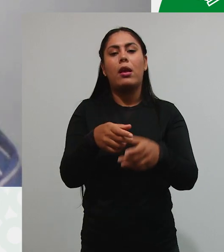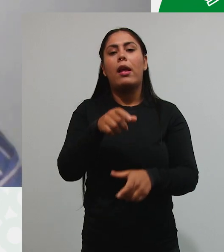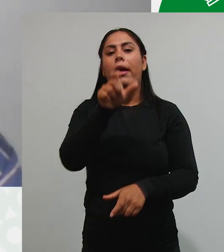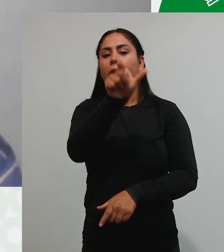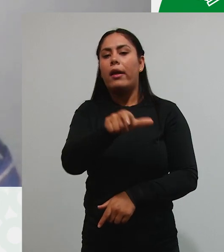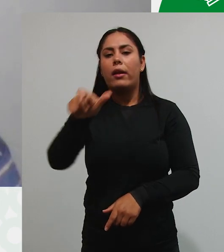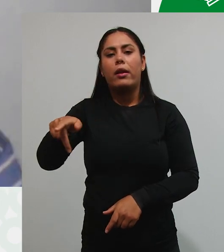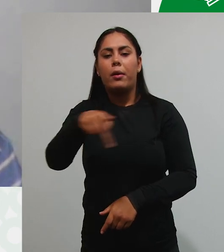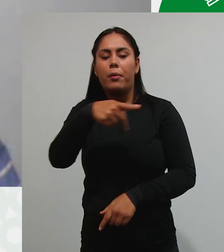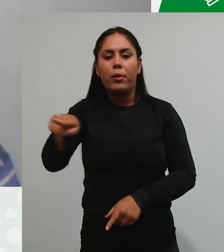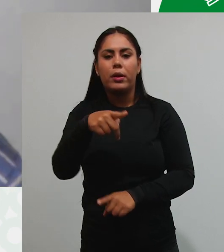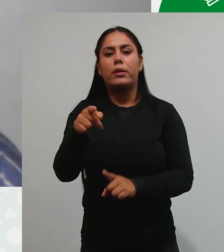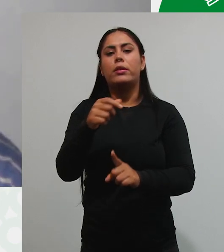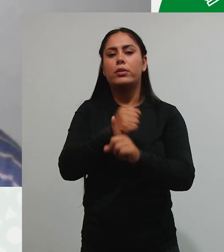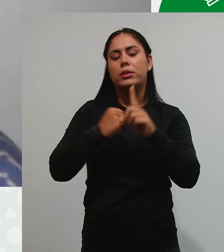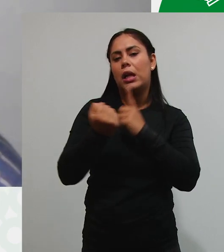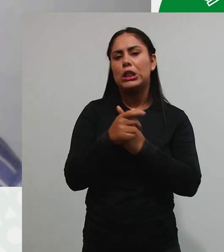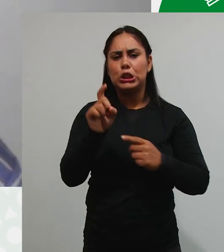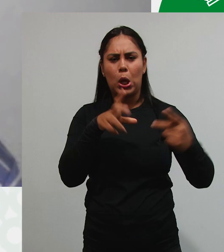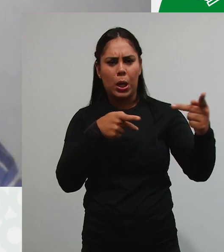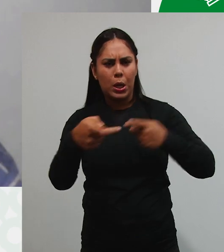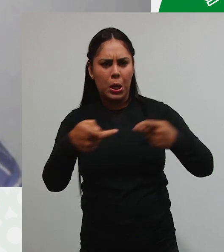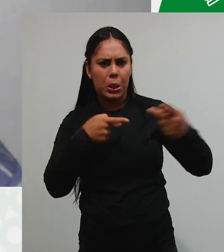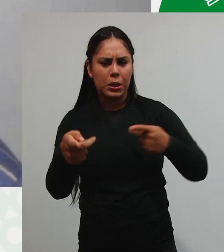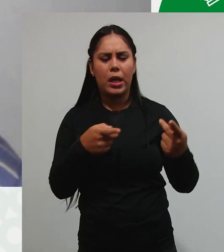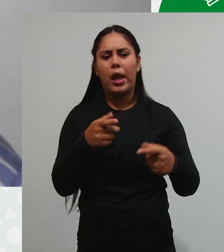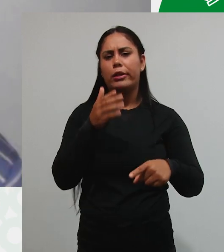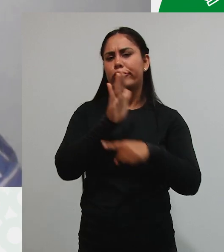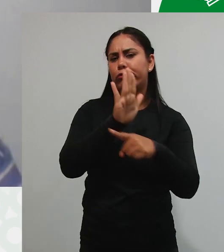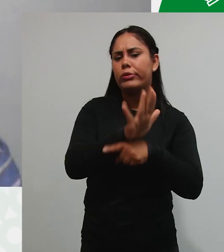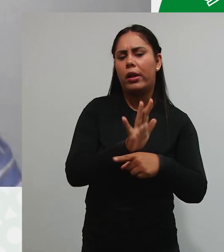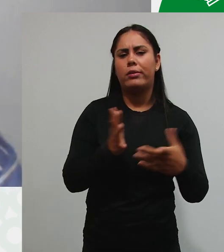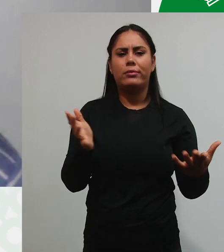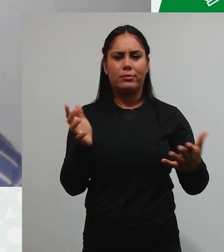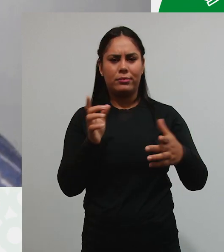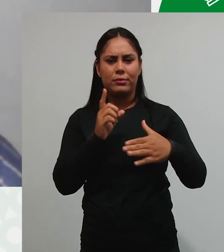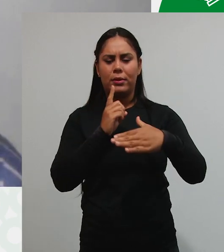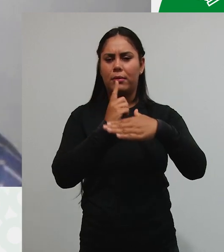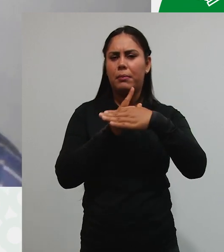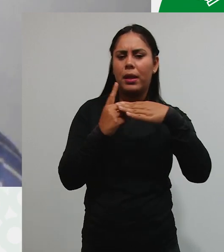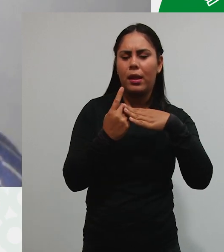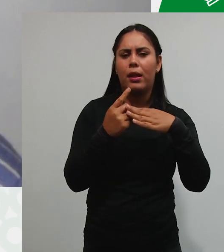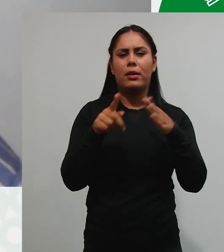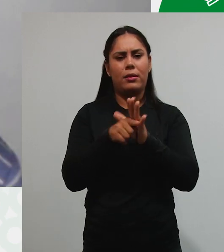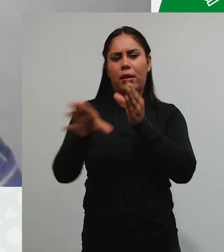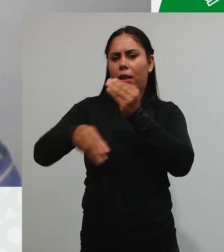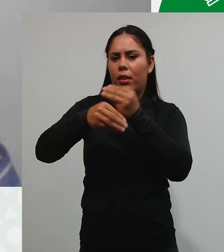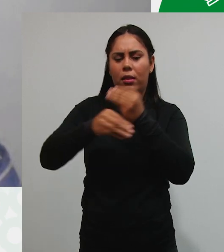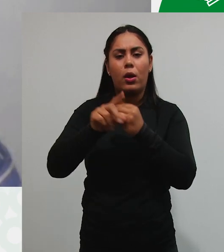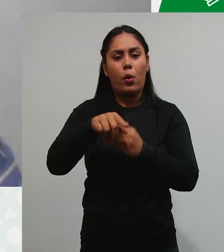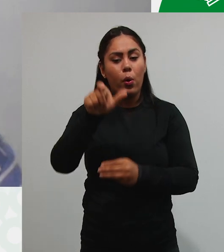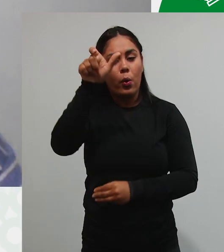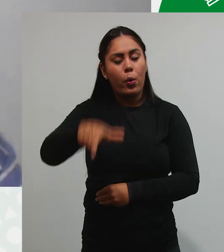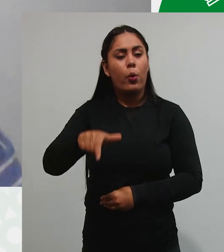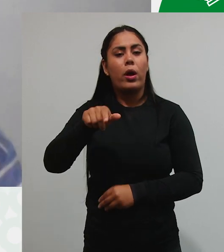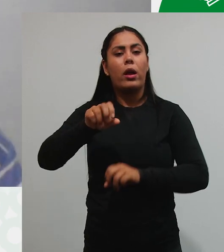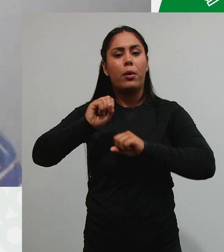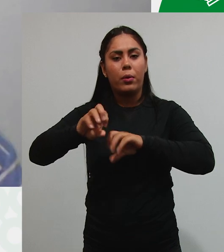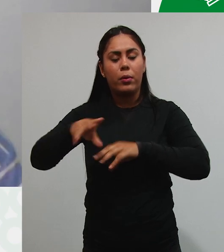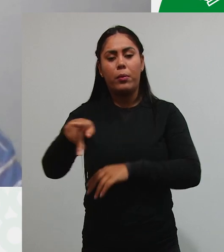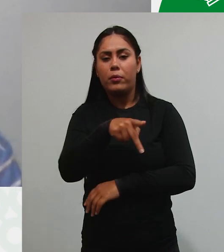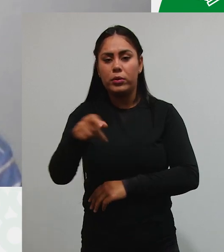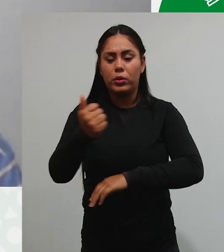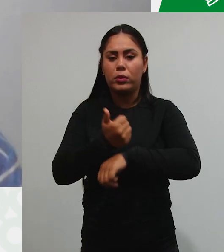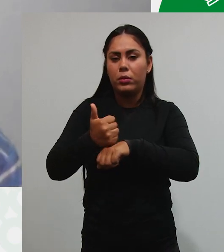dizer que o educador social não é só aquele que está envolvido com projetos socioassistenciais ou projetos de ação educativa complementar. O